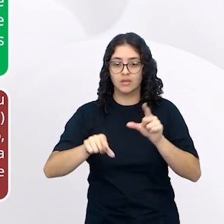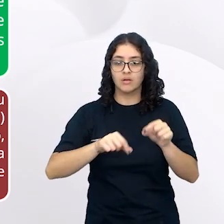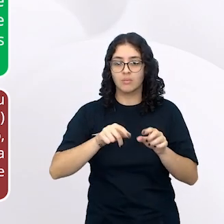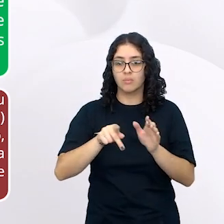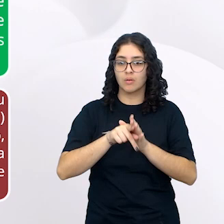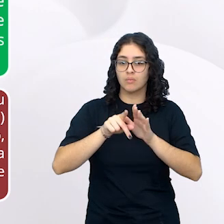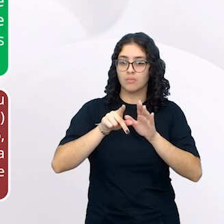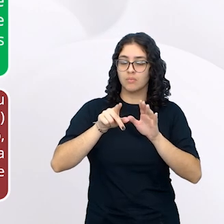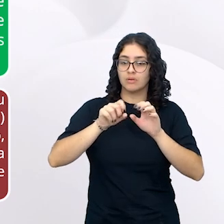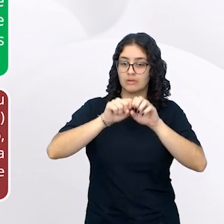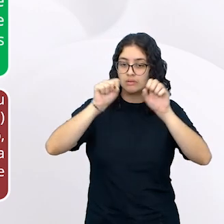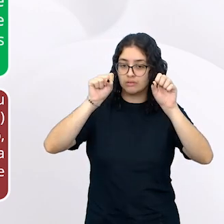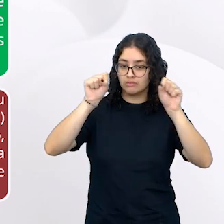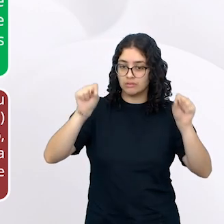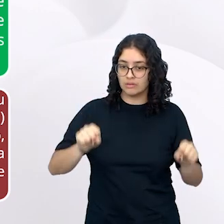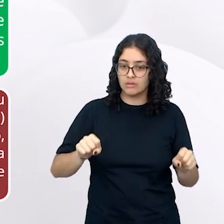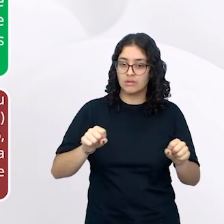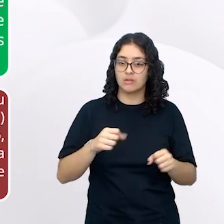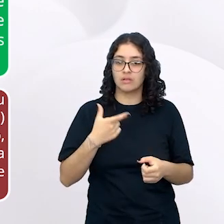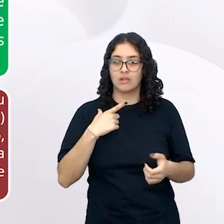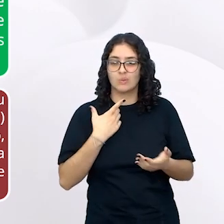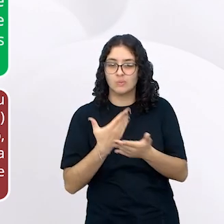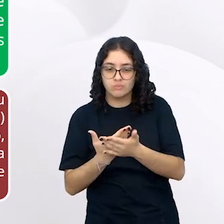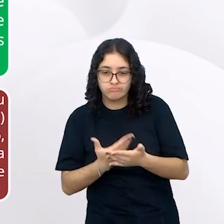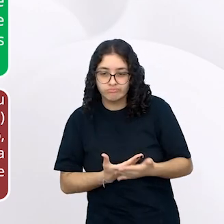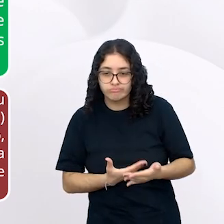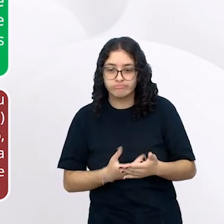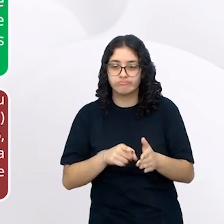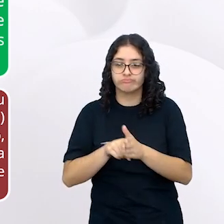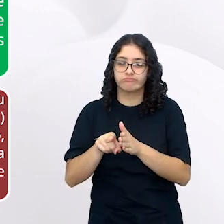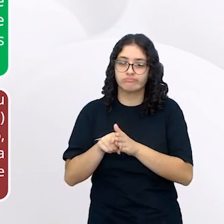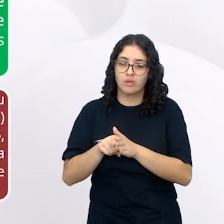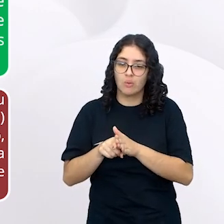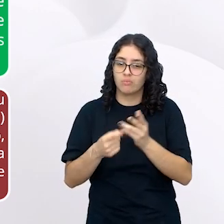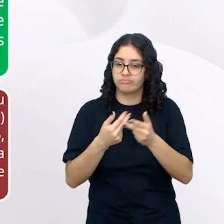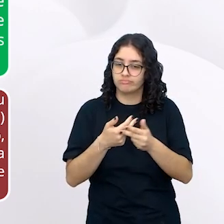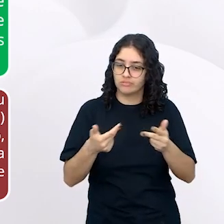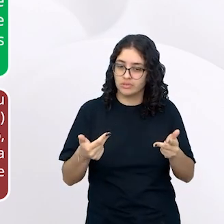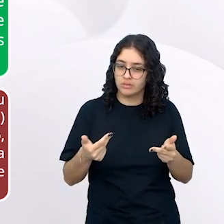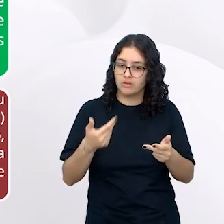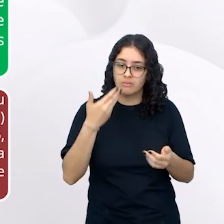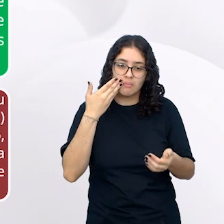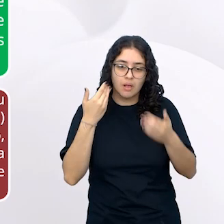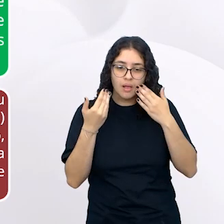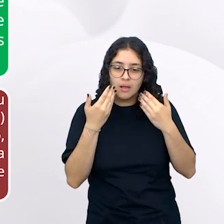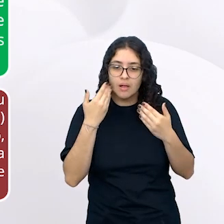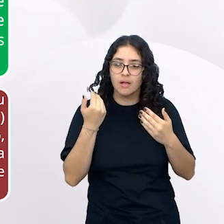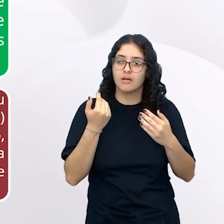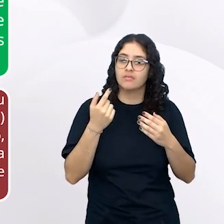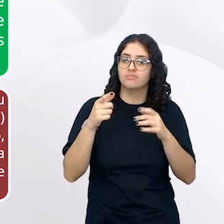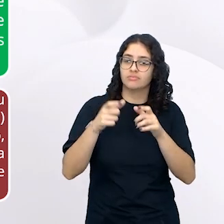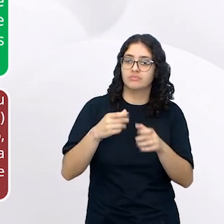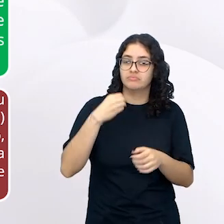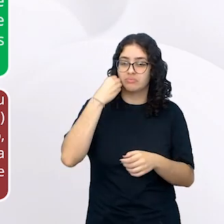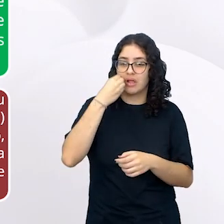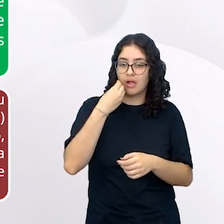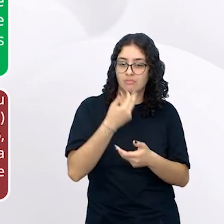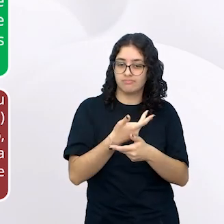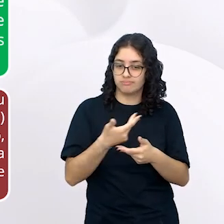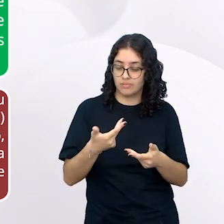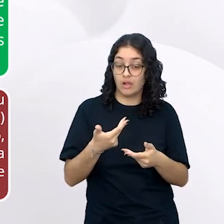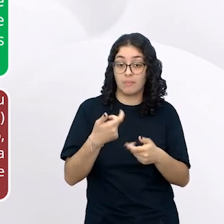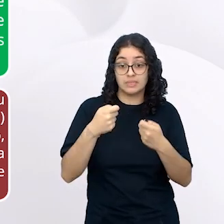sistematizar com base em estudo ou pesquisas, né, como bibliografia, exploratória de campo, experimental, em